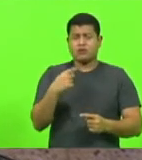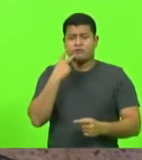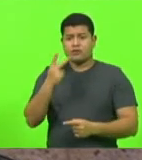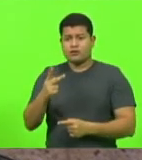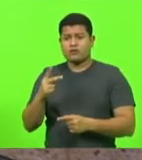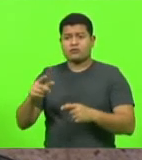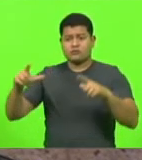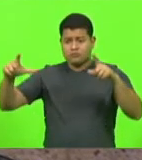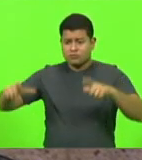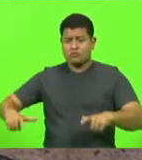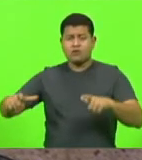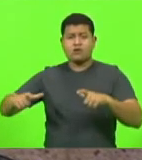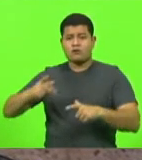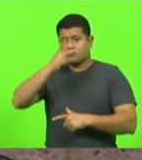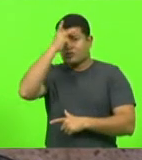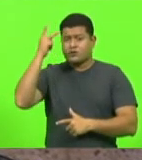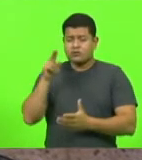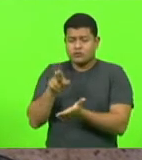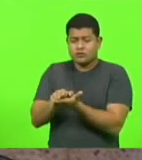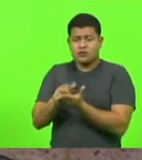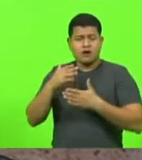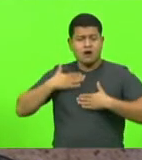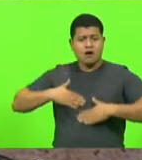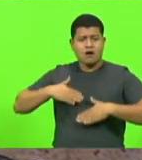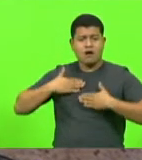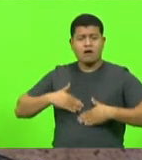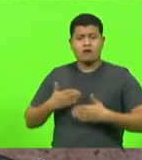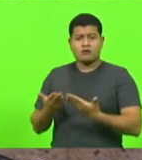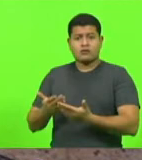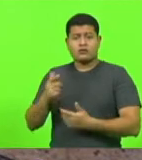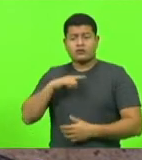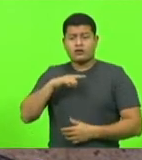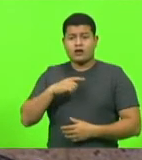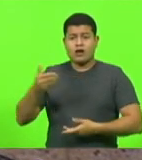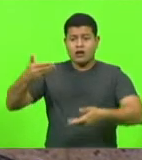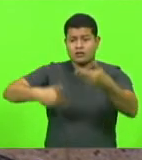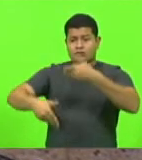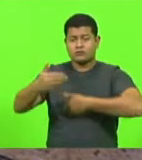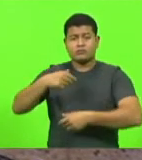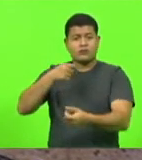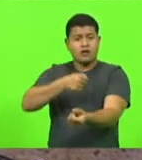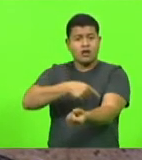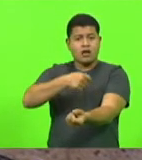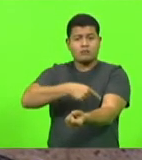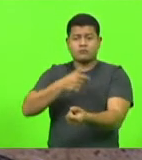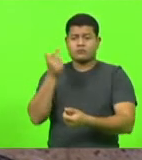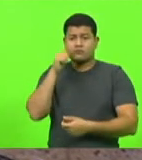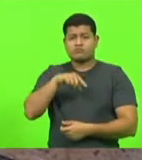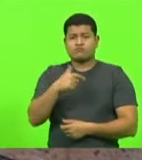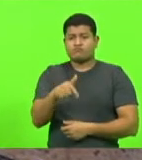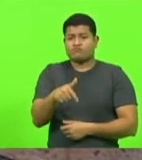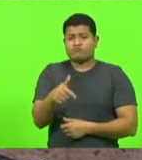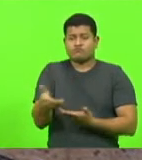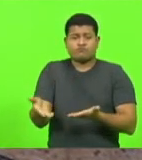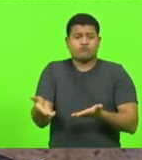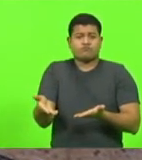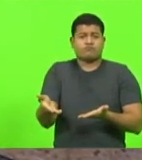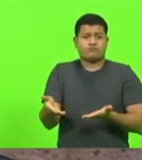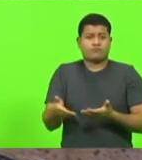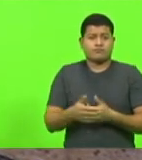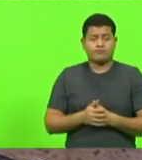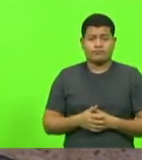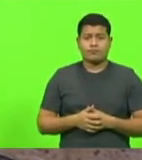ficar lá na sua maca, receber o seu atendimento, o seu medicamento, nem isso tinha. Tá? Então, assim,